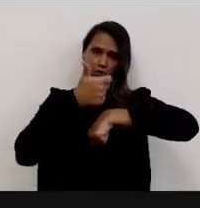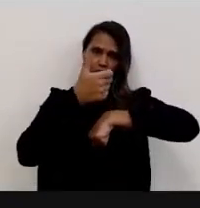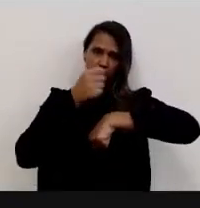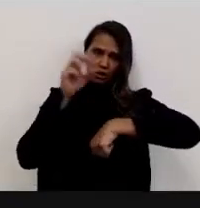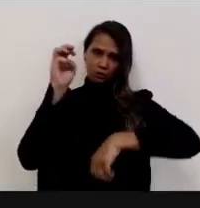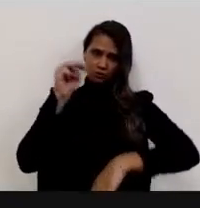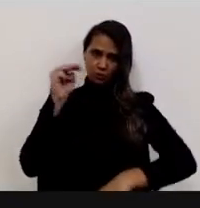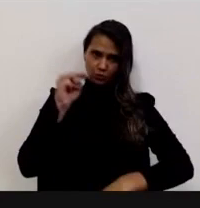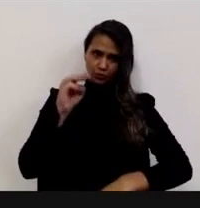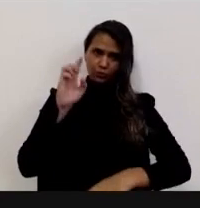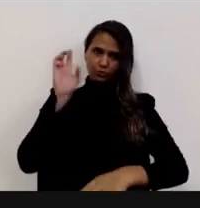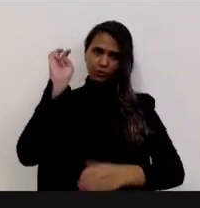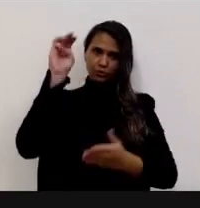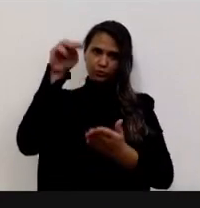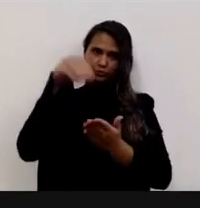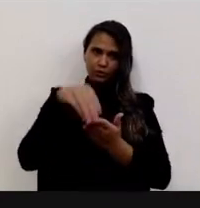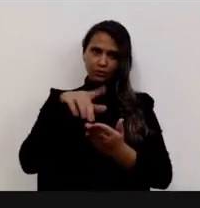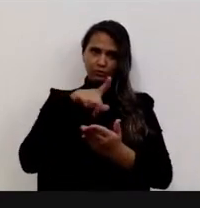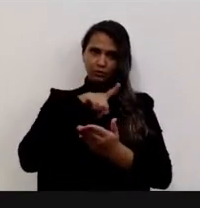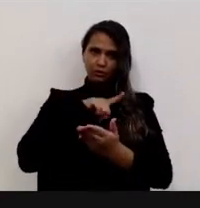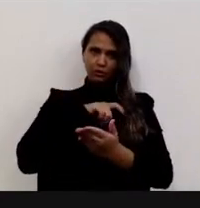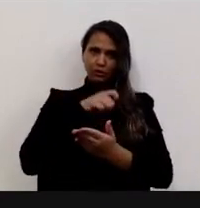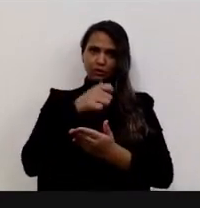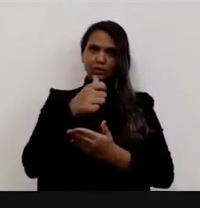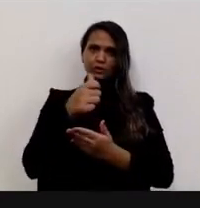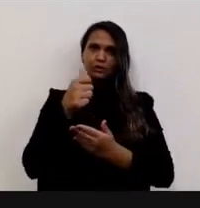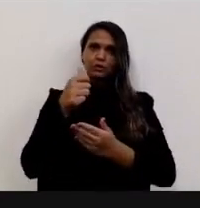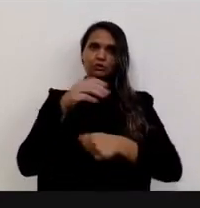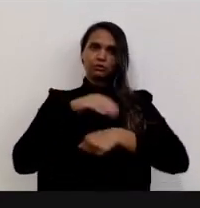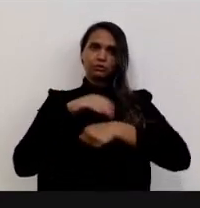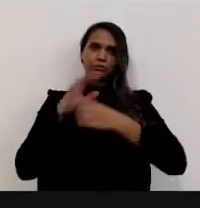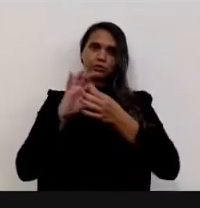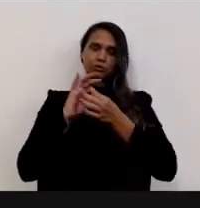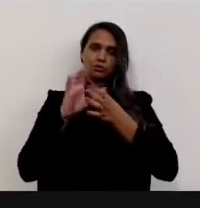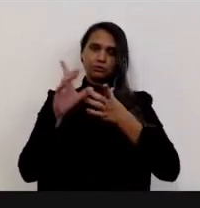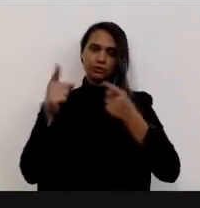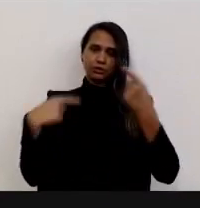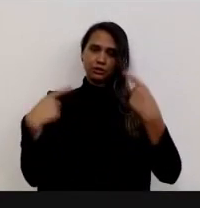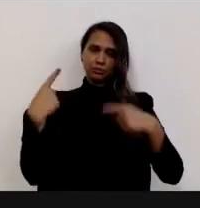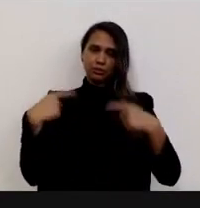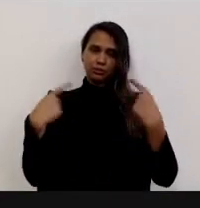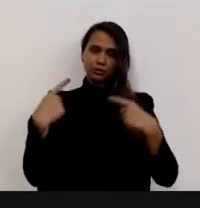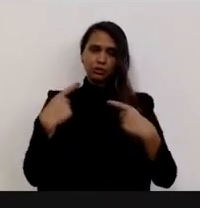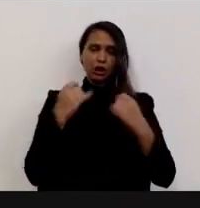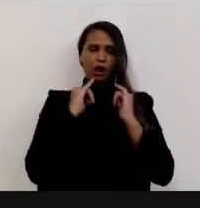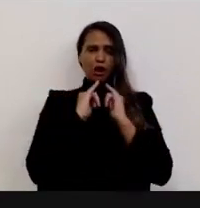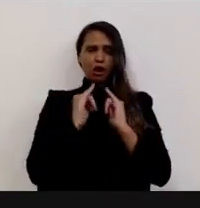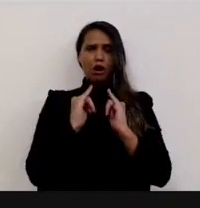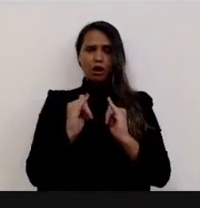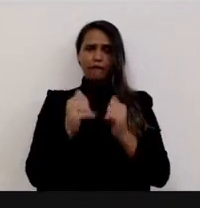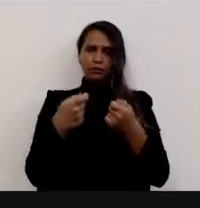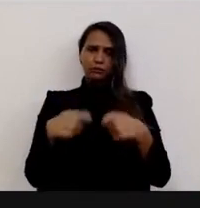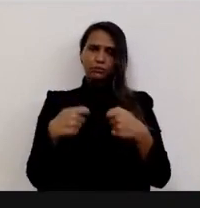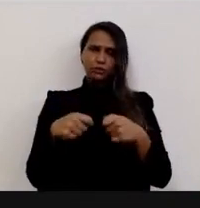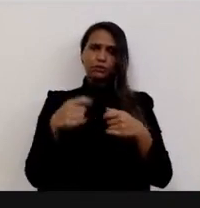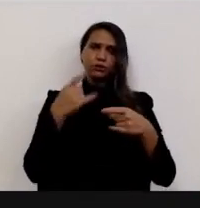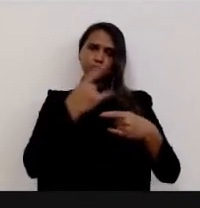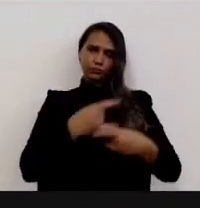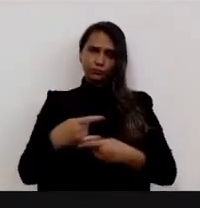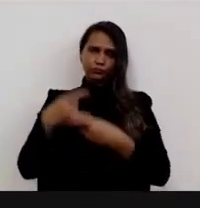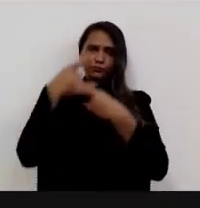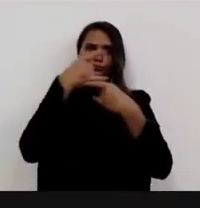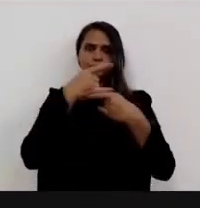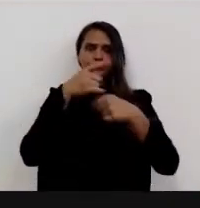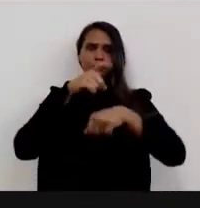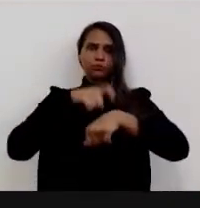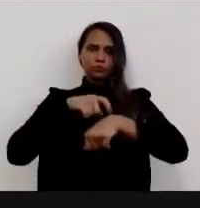um tempo do debate, da discussão. Eu preciso dar alguns avisos. Este evento está sendo transmitido